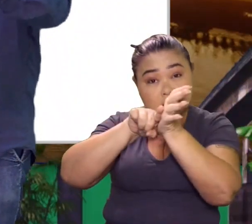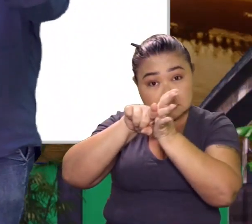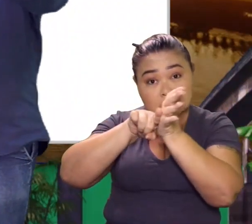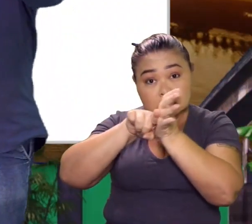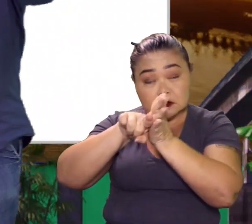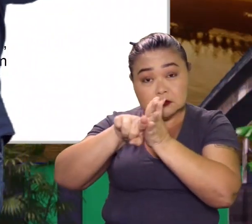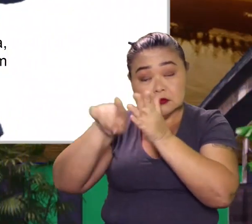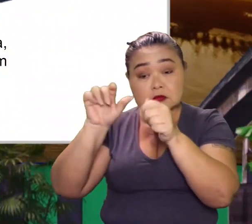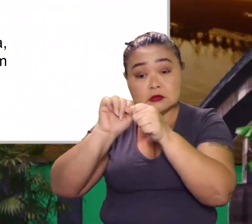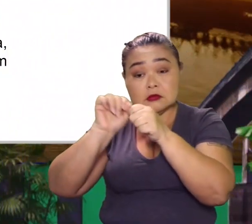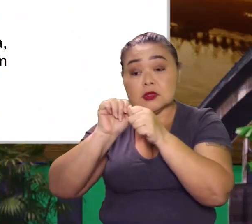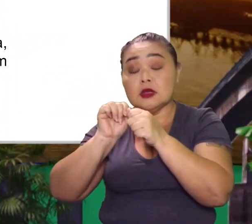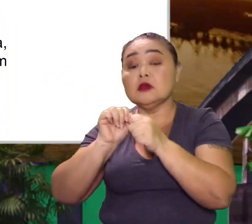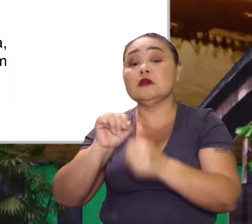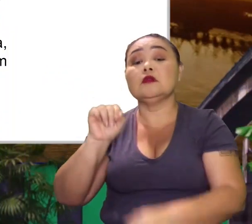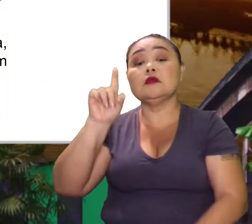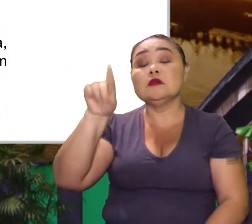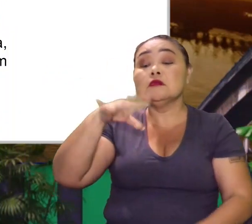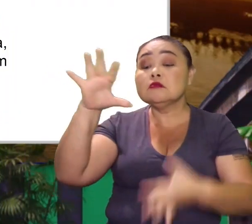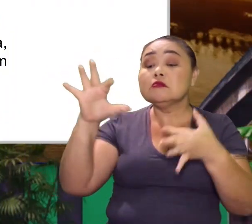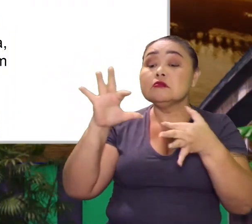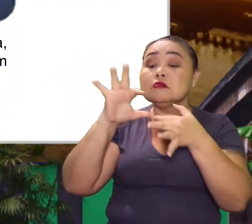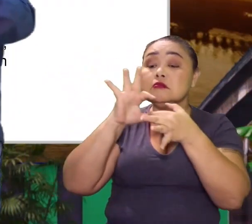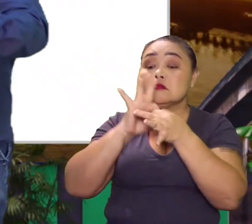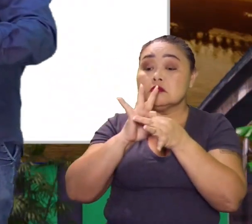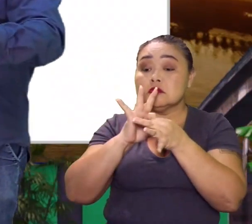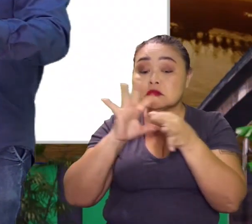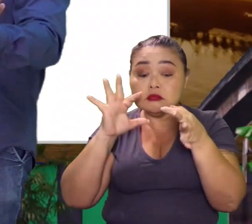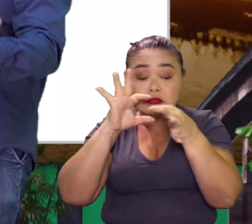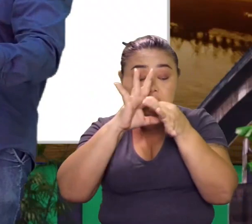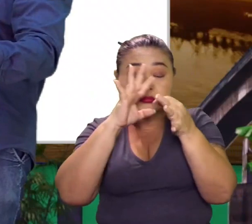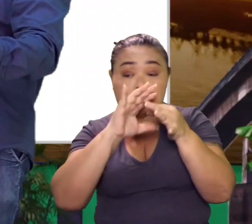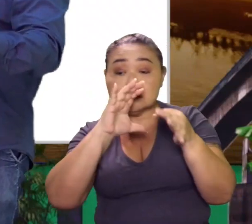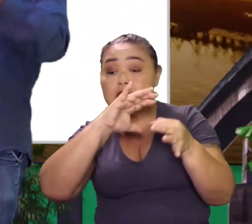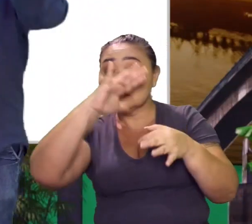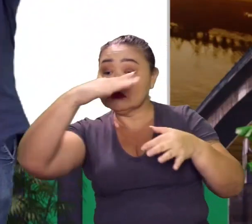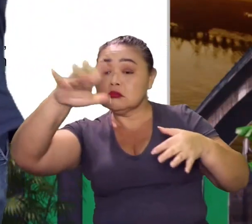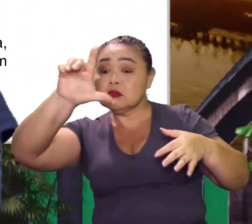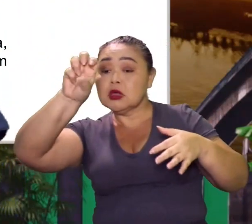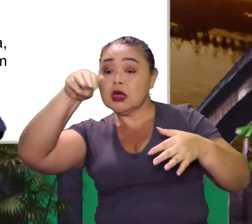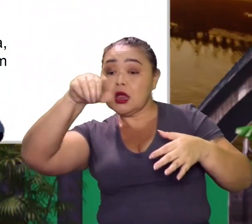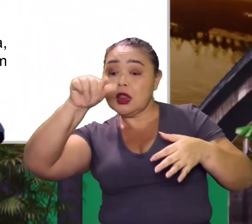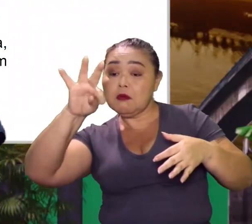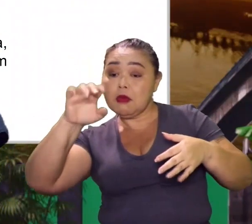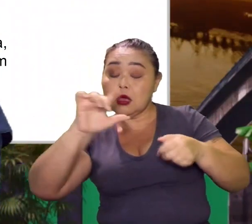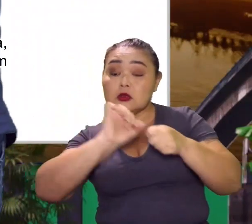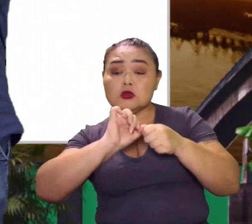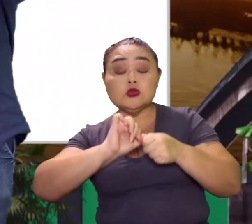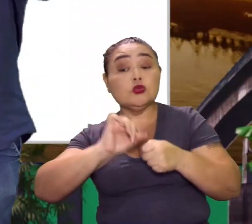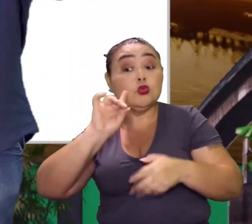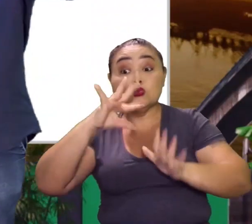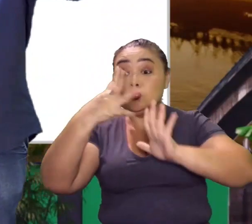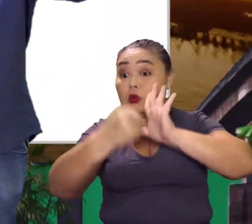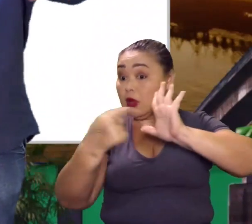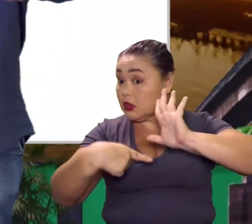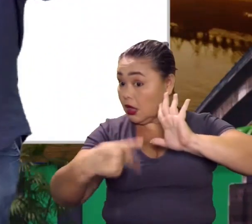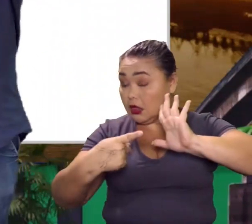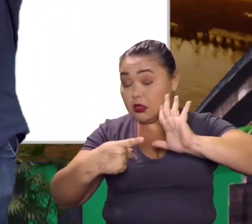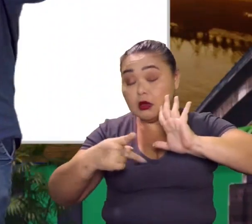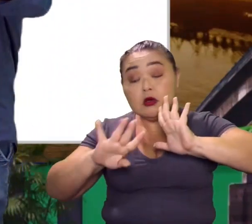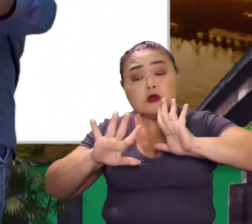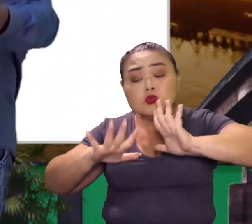Isso. Porque isso aí envolve contexto climático, não somente da Amazônia, mas também de toda a faixa